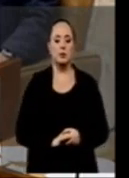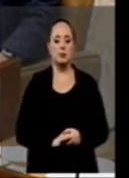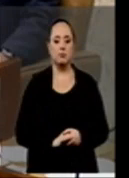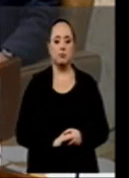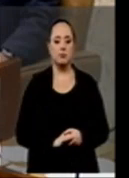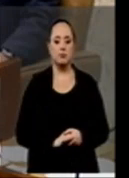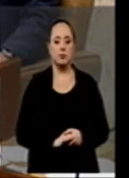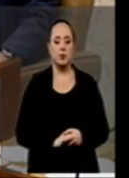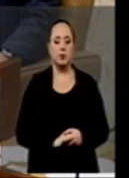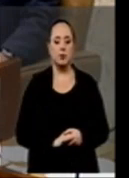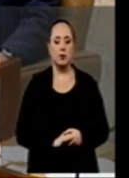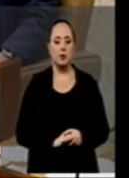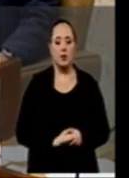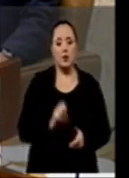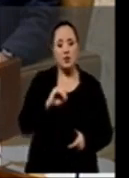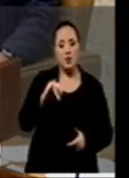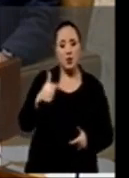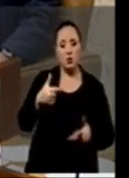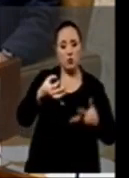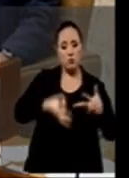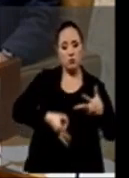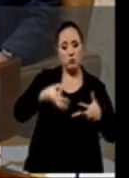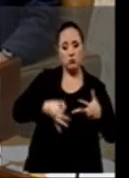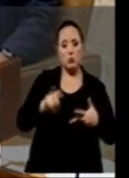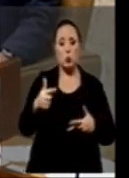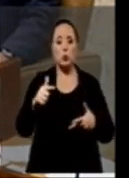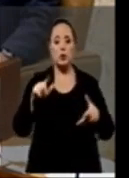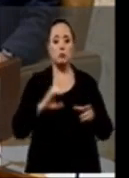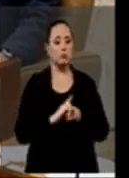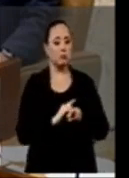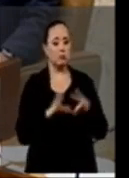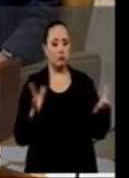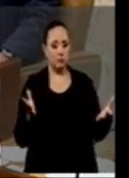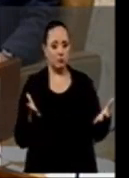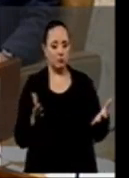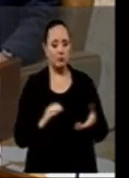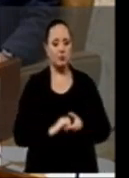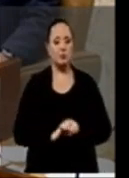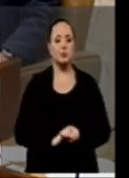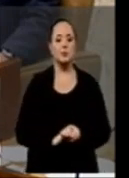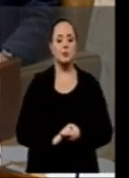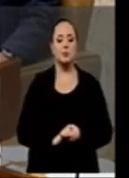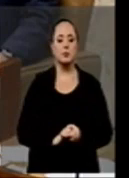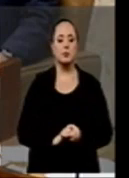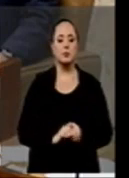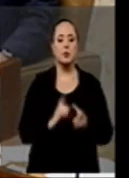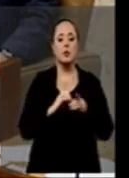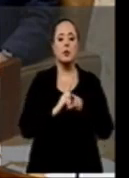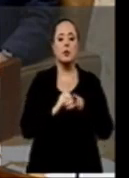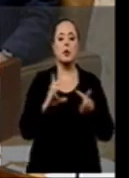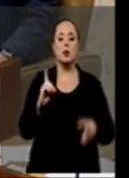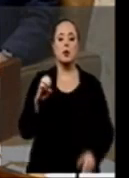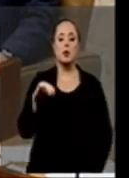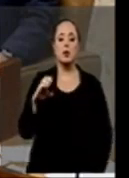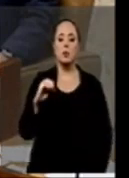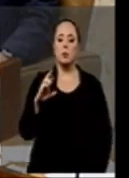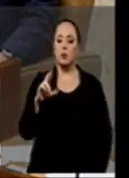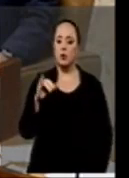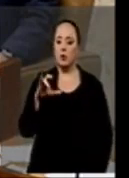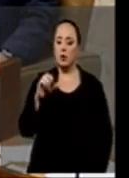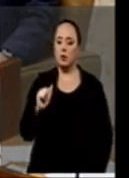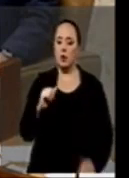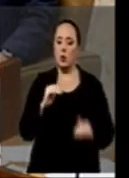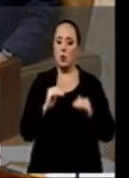sem um poder judiciário independente e autônomo nas democracias o equilíbrio do